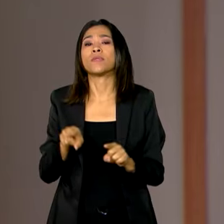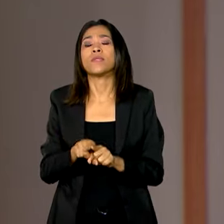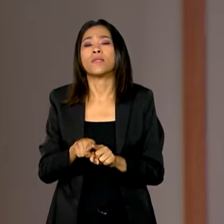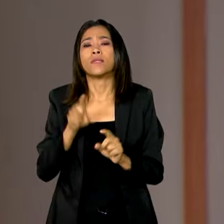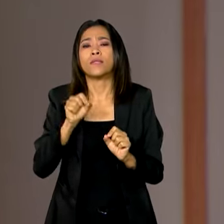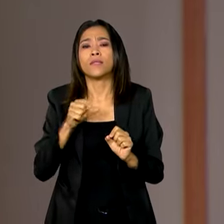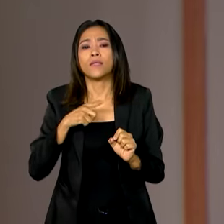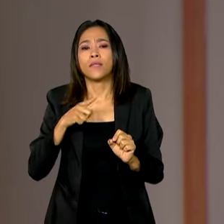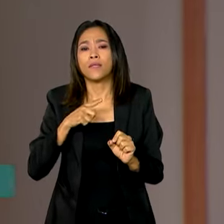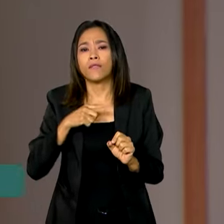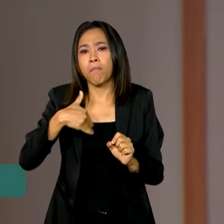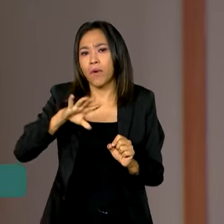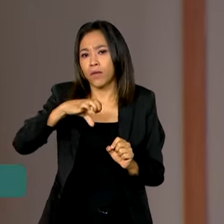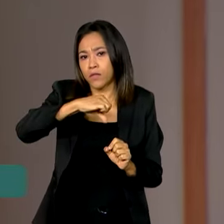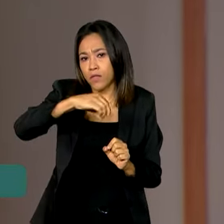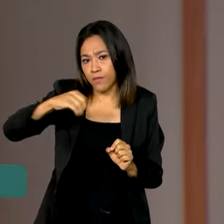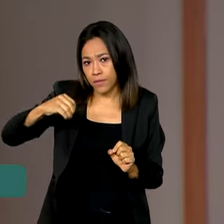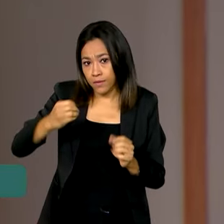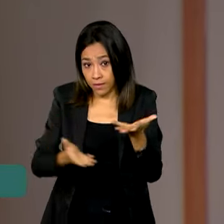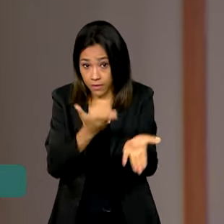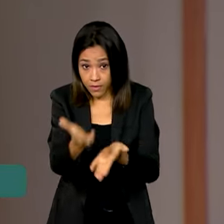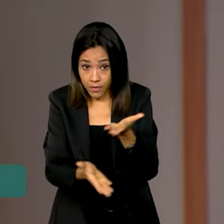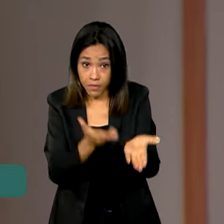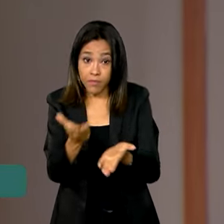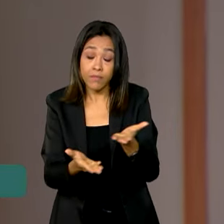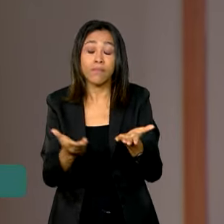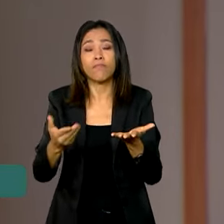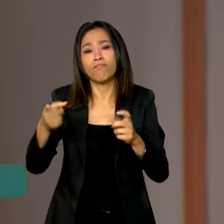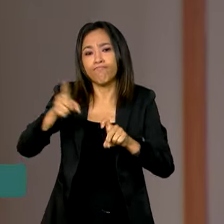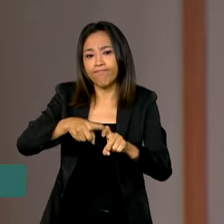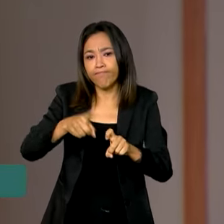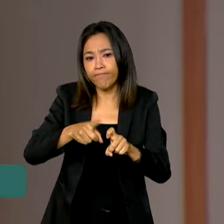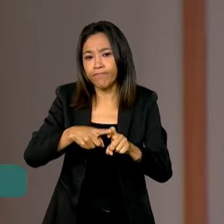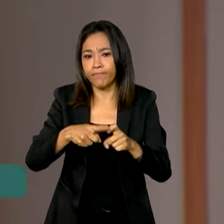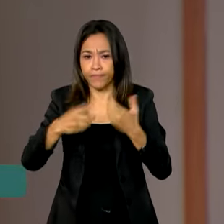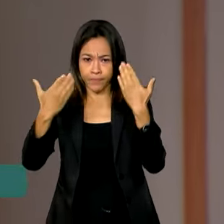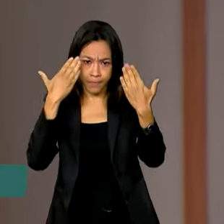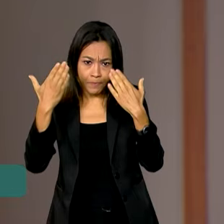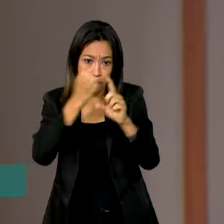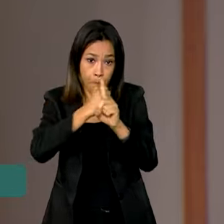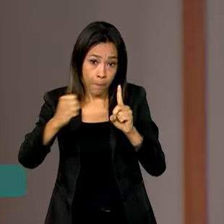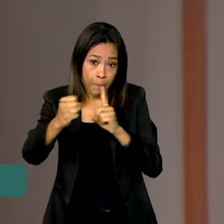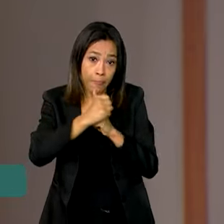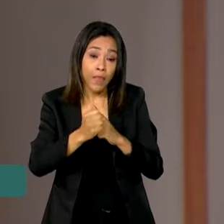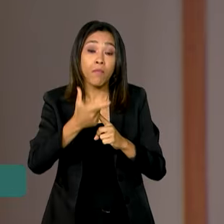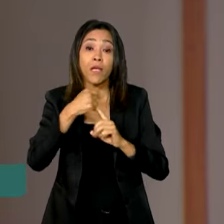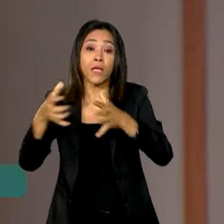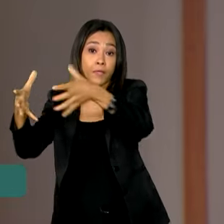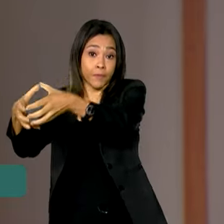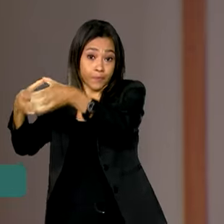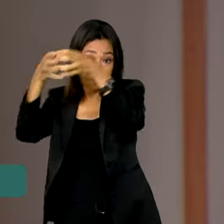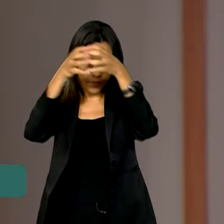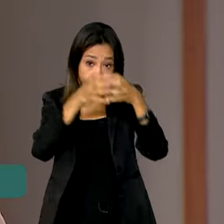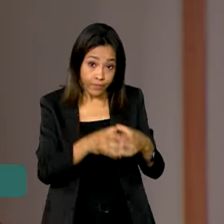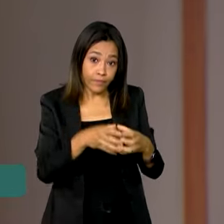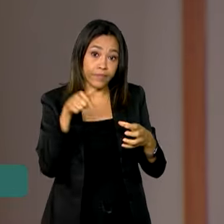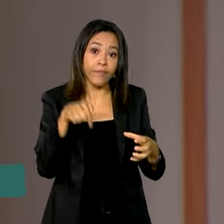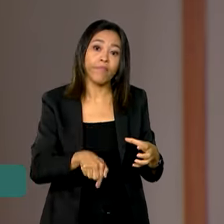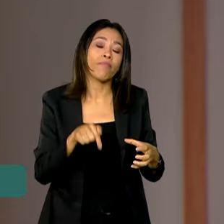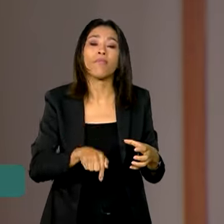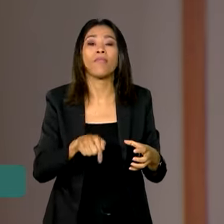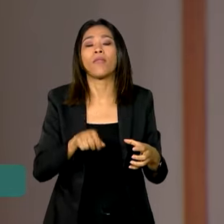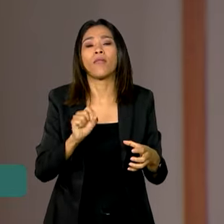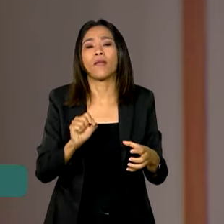SUS realizou mais de 900 atendimentos médicos e psicossociais aos repatriados do Líbano, como parte